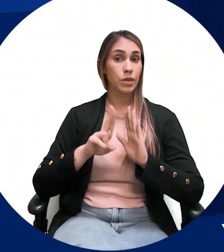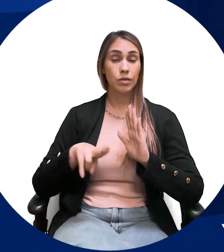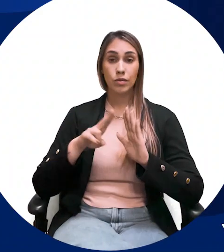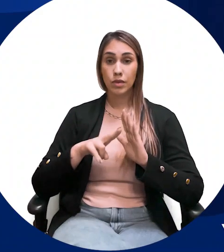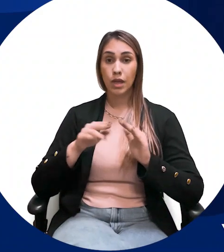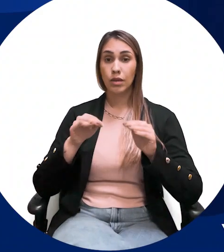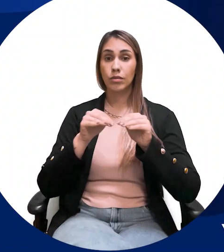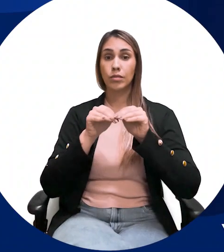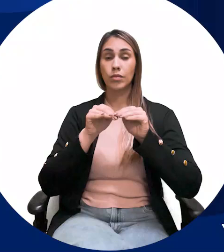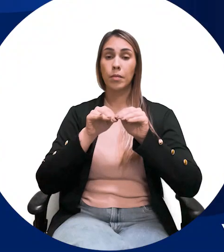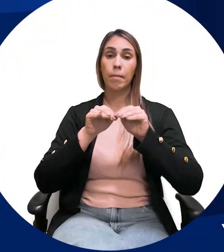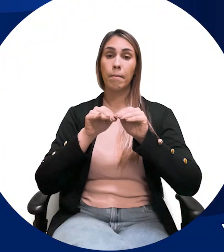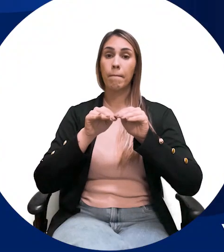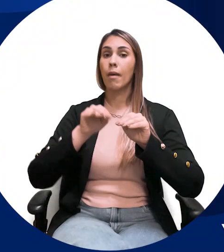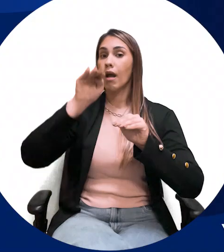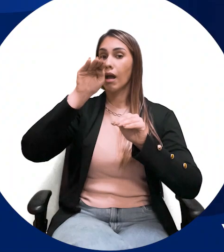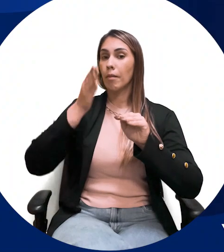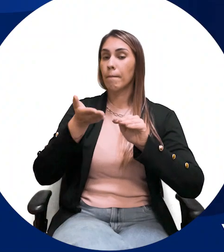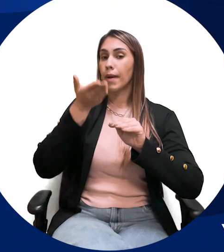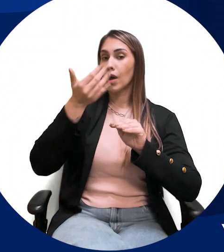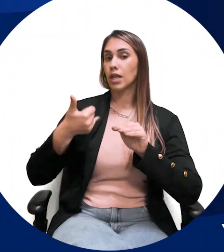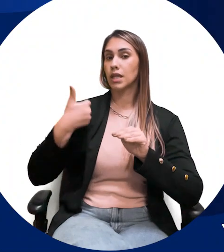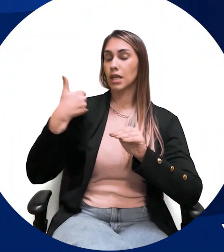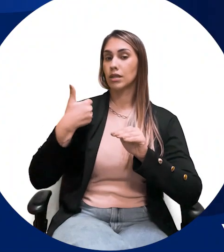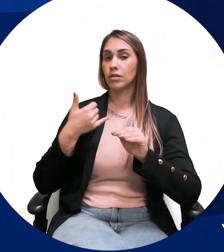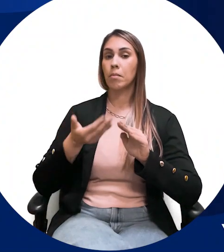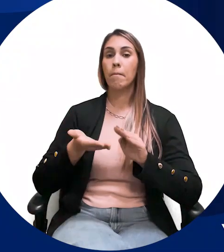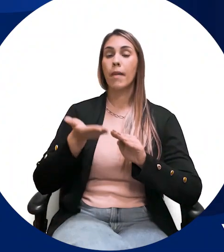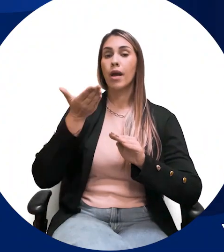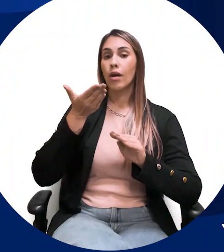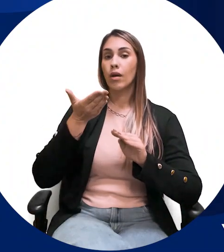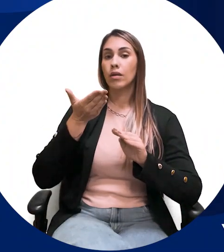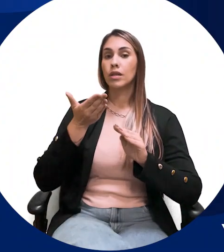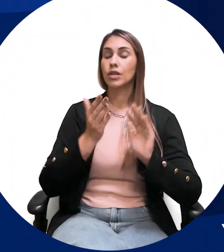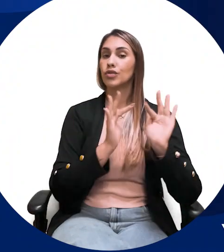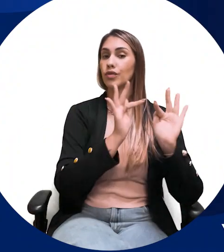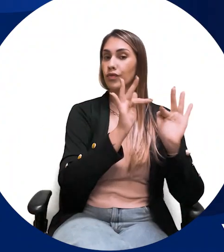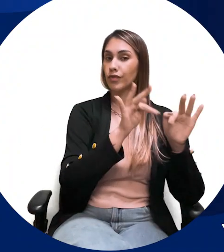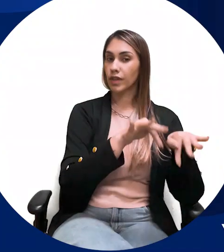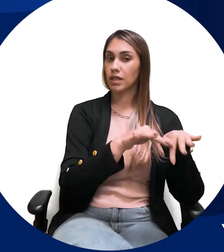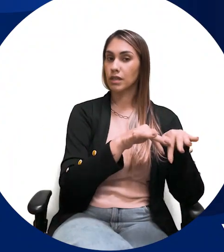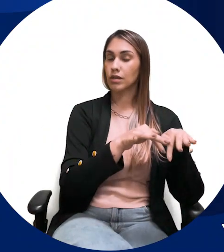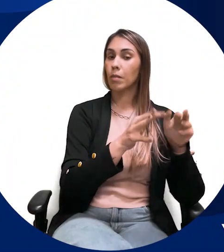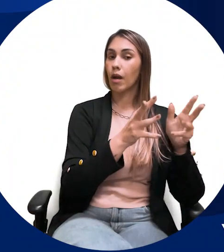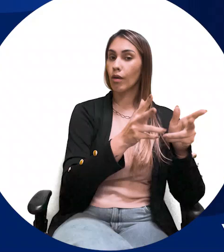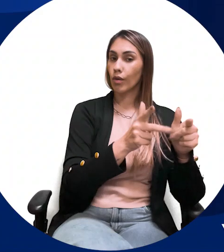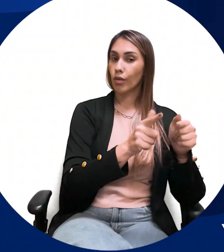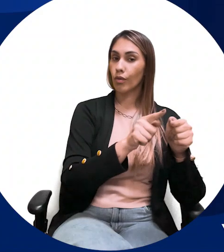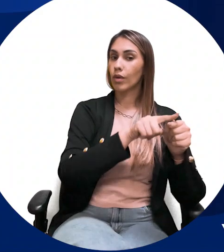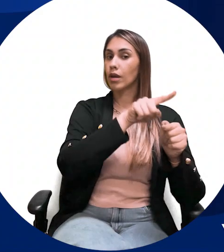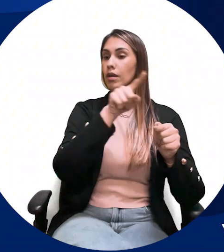ser utilizado para o desempate será: 1. Maior idade. 2. O maior intervalo entre a conclusão de